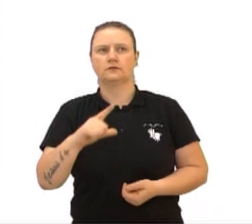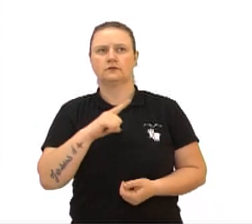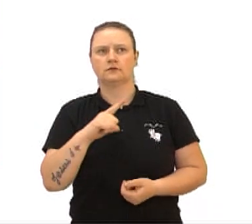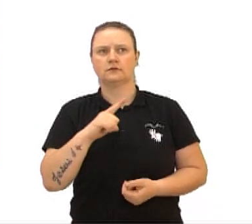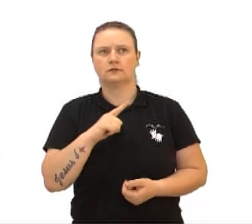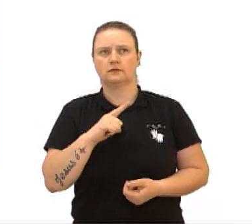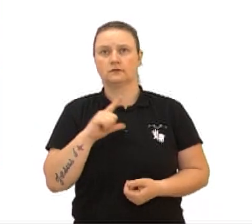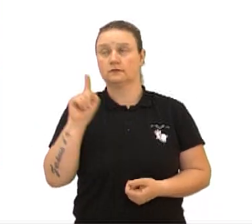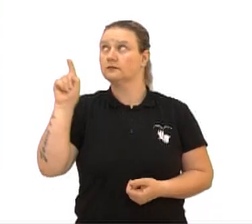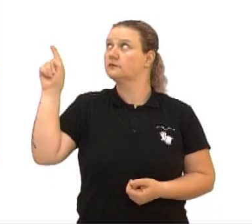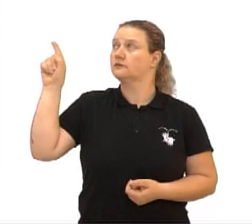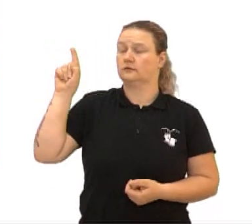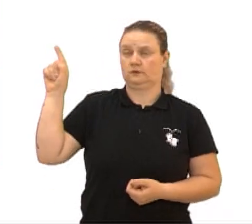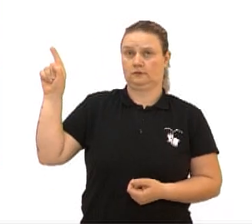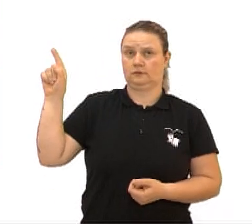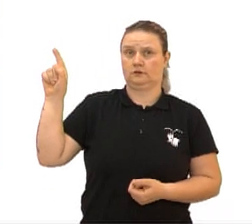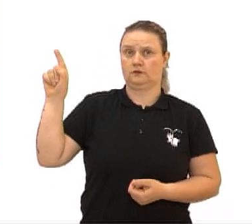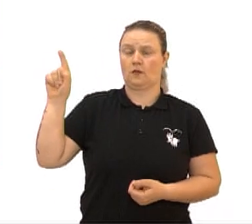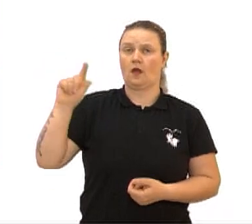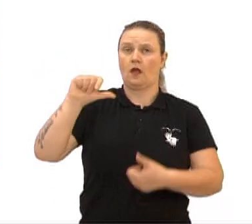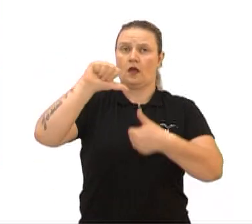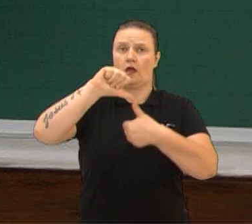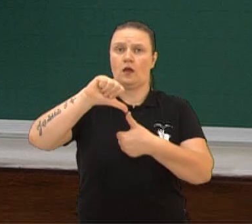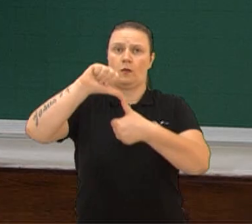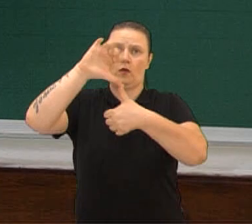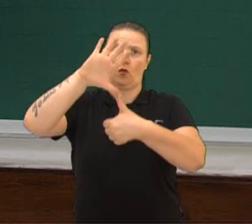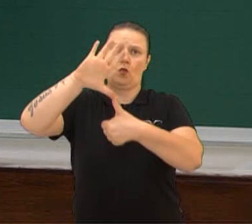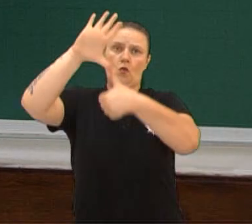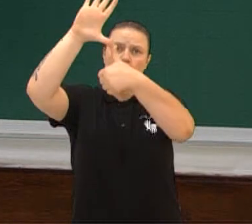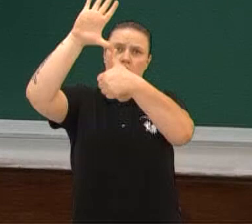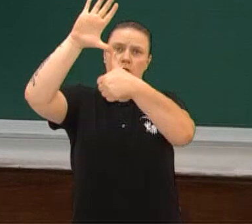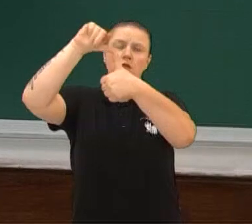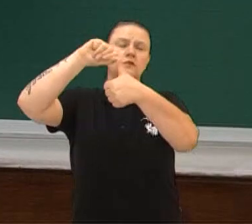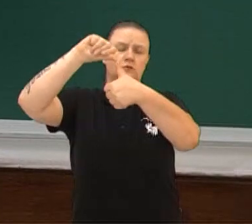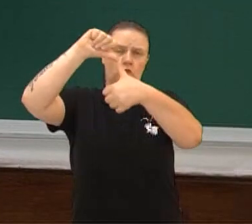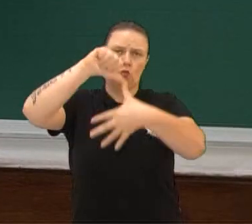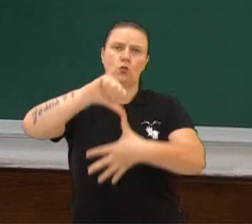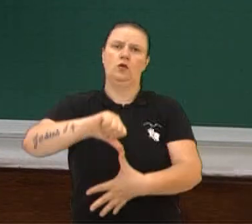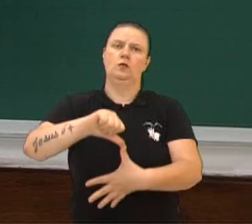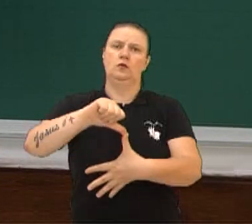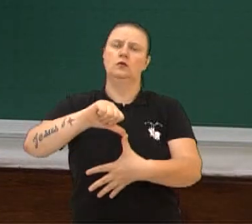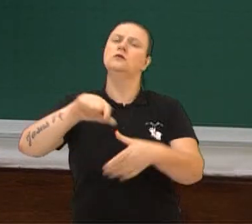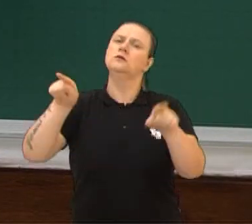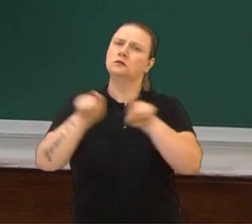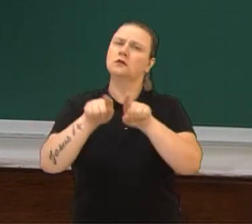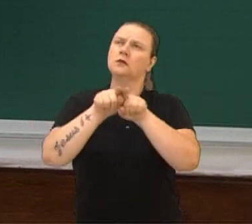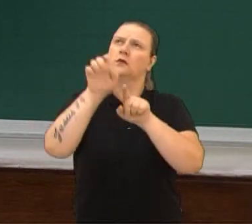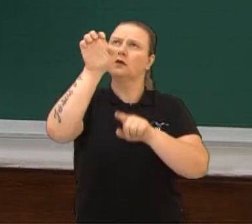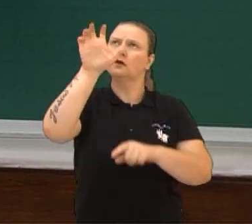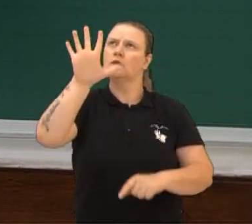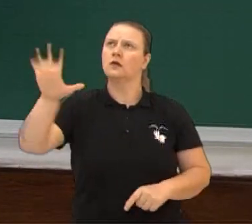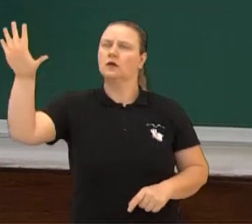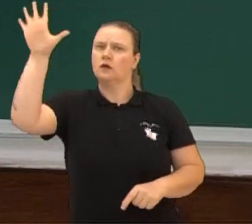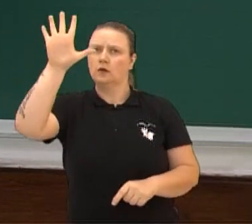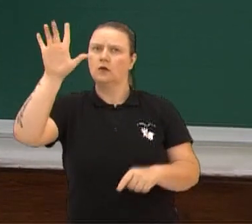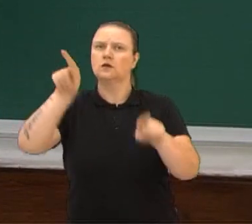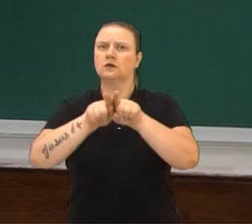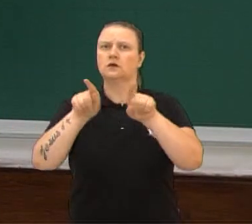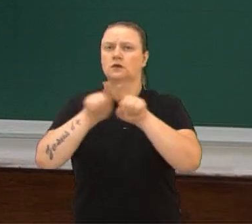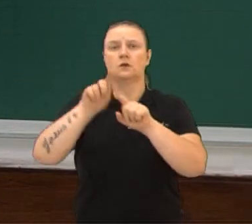né? Desde a América do Norte até aqui a América do Sul, mas também temos na Europa e na